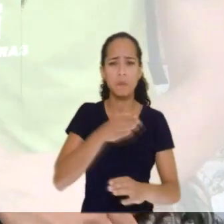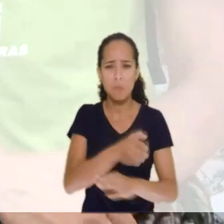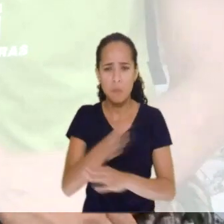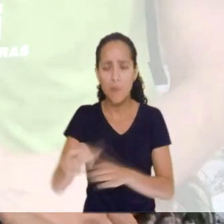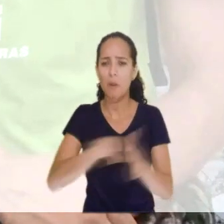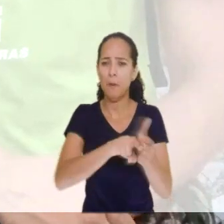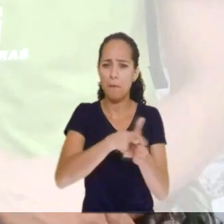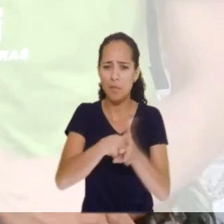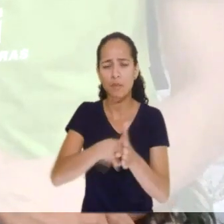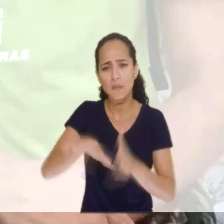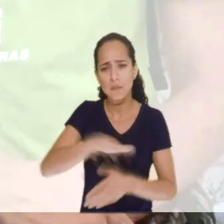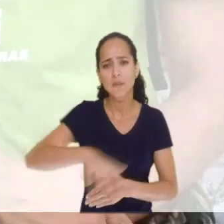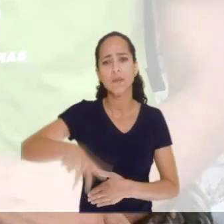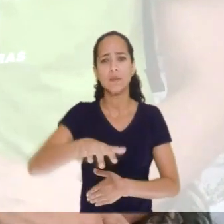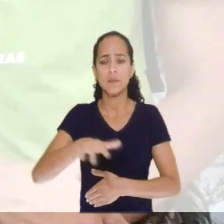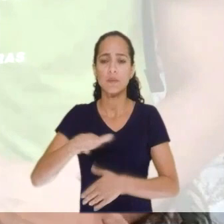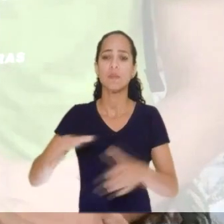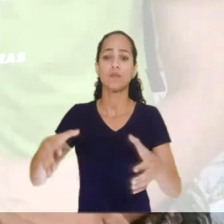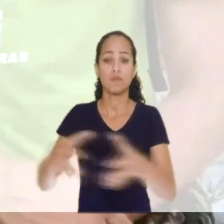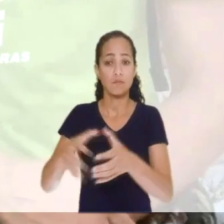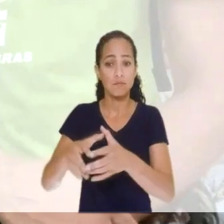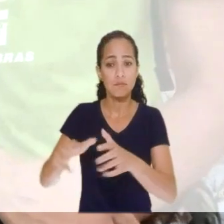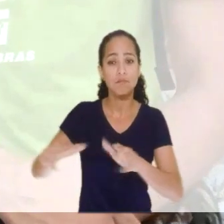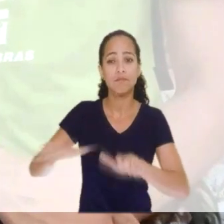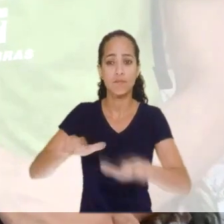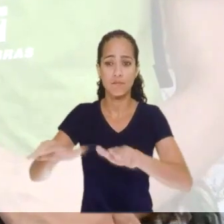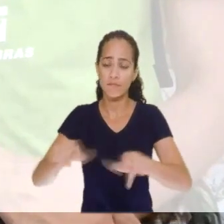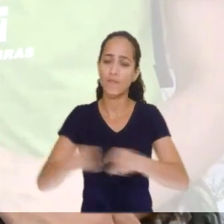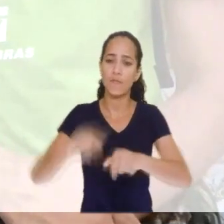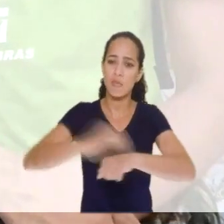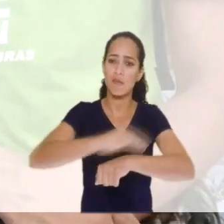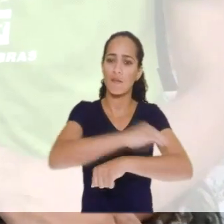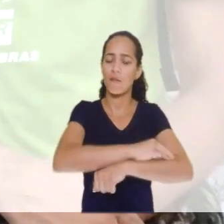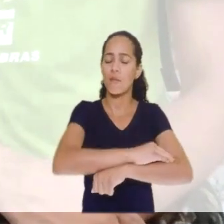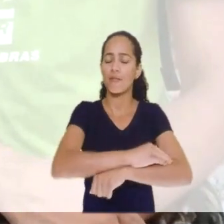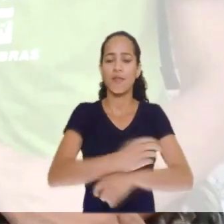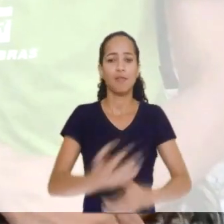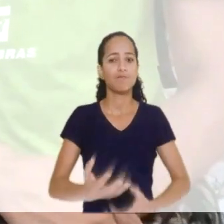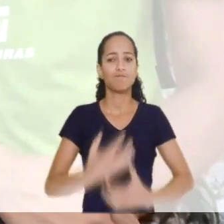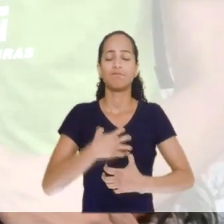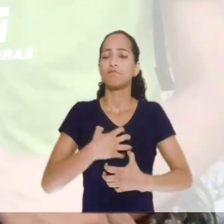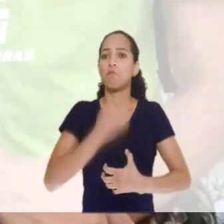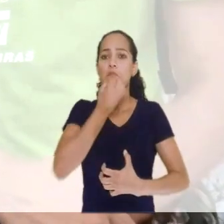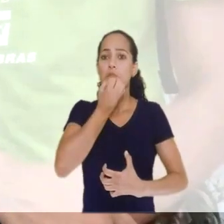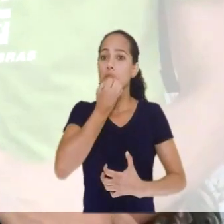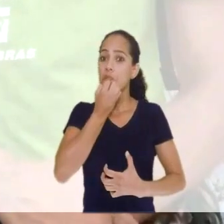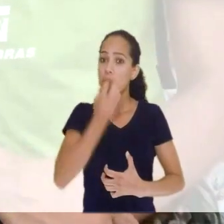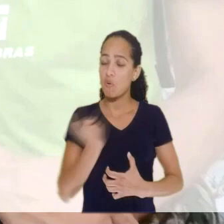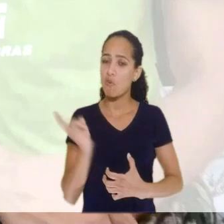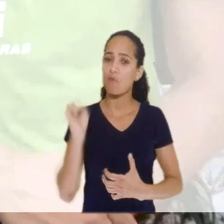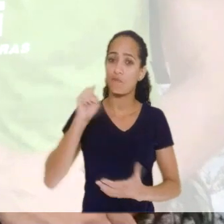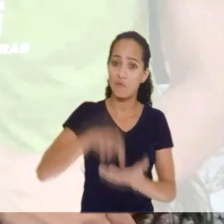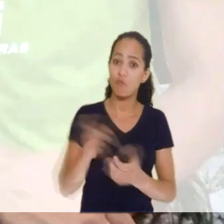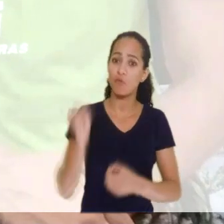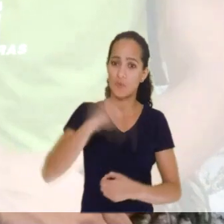pelos répteis, mas pelos anfíbios também, é nostálgico, é prazeroso, dá uma sensação muito boa, né, de pisar novamente aqui e